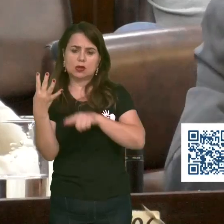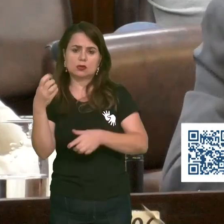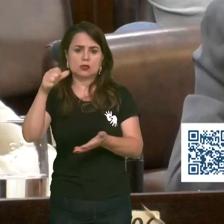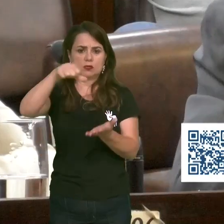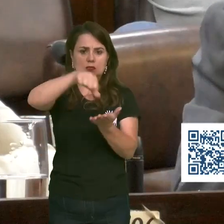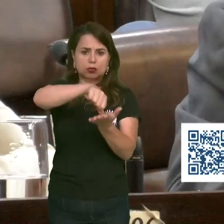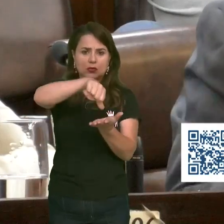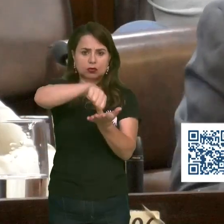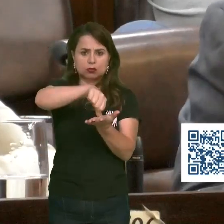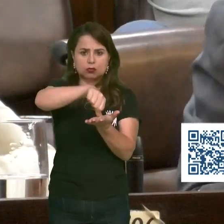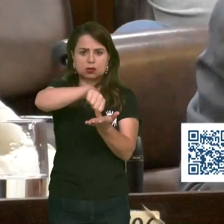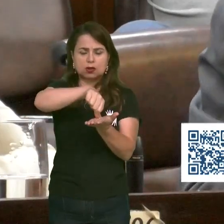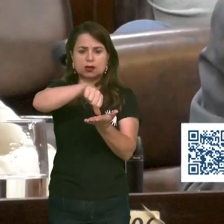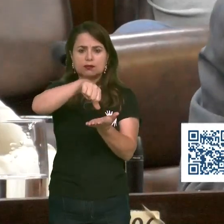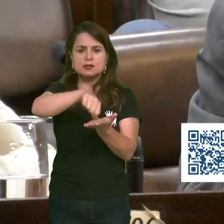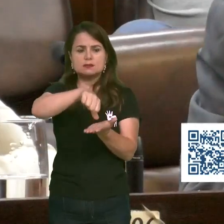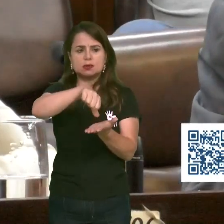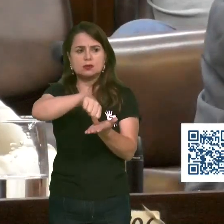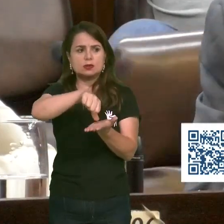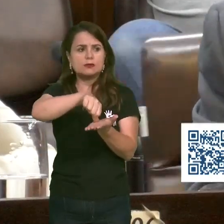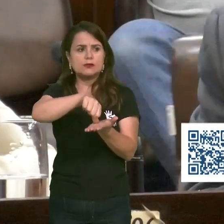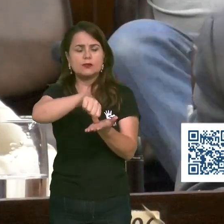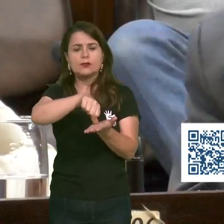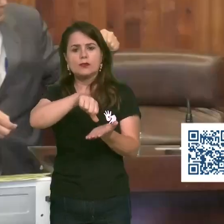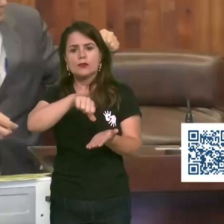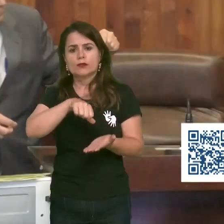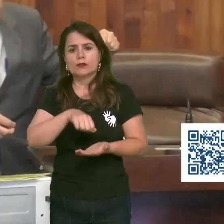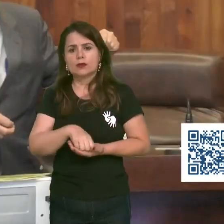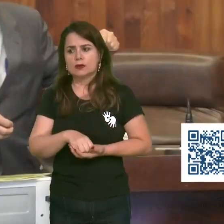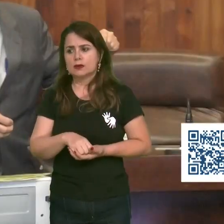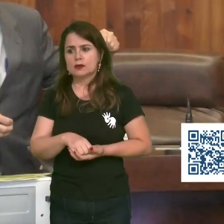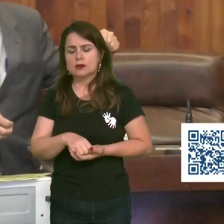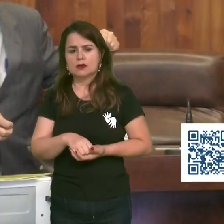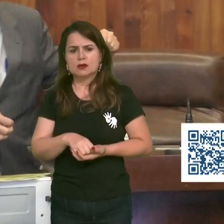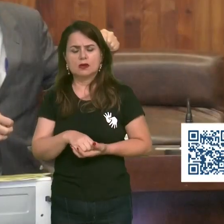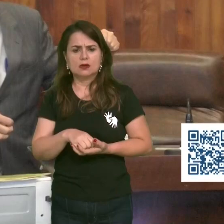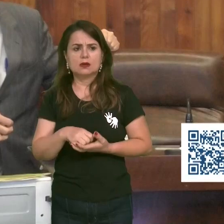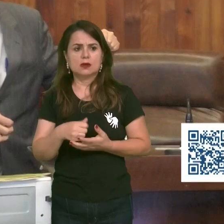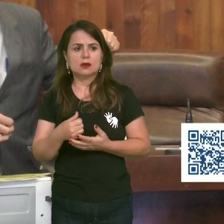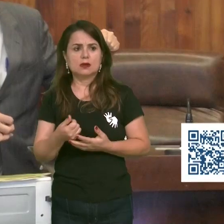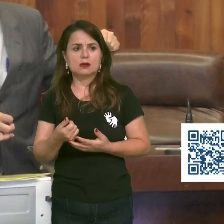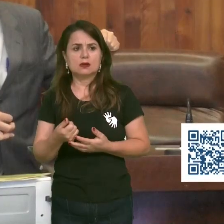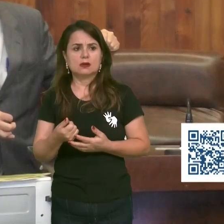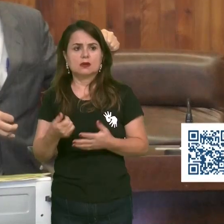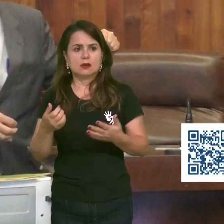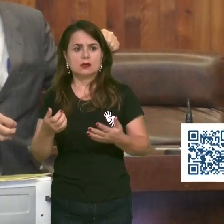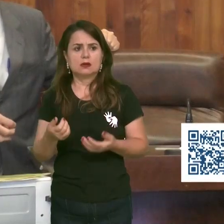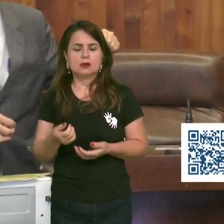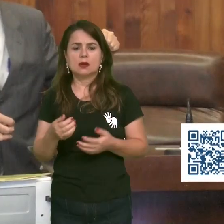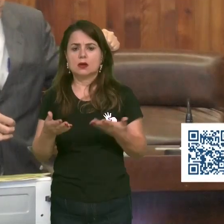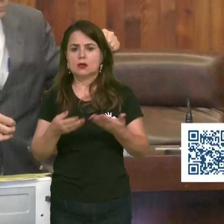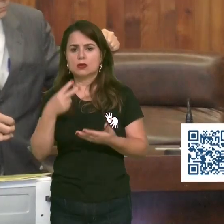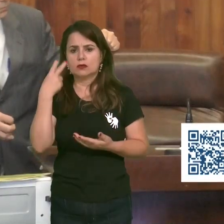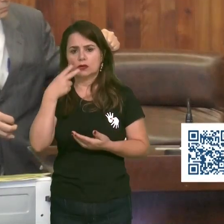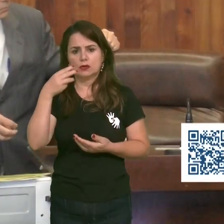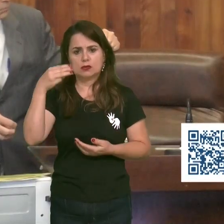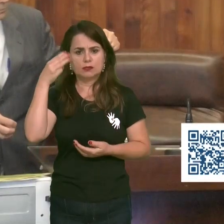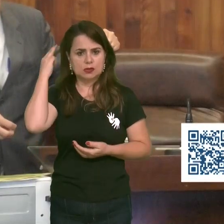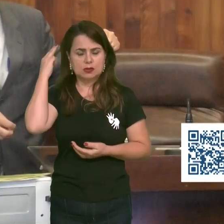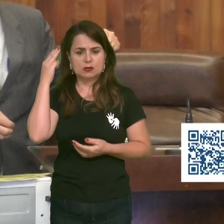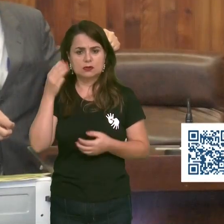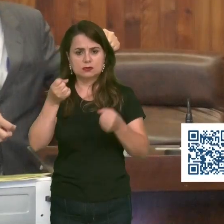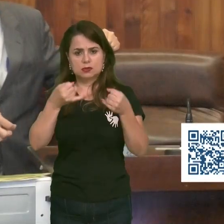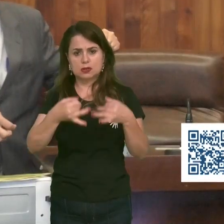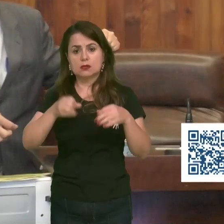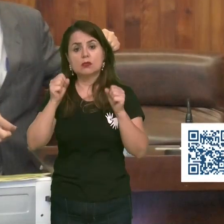solicitar solicitar essa retificação aqui a secretaria providenciar com a palavra Vereador Marcos Rezende está em Tribuna